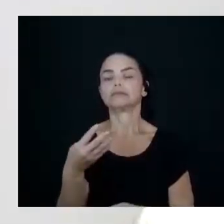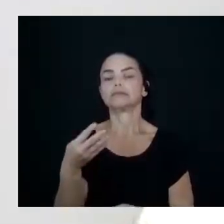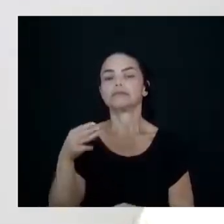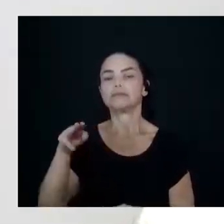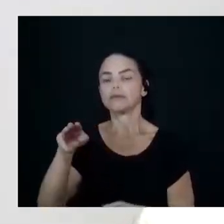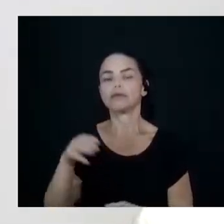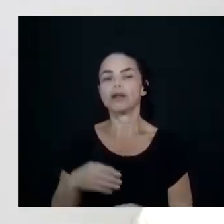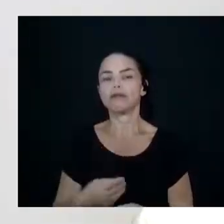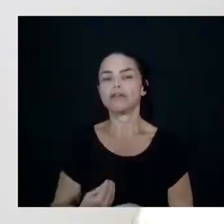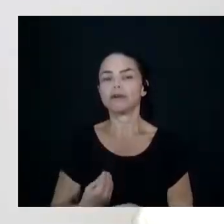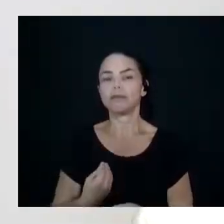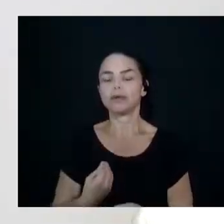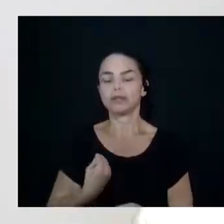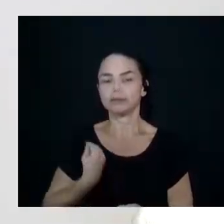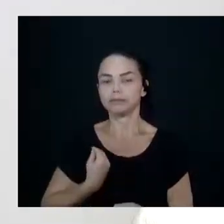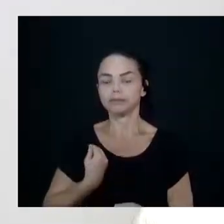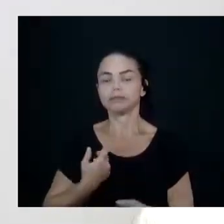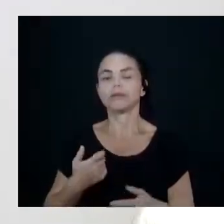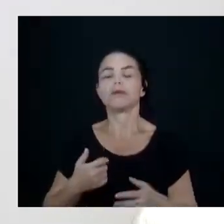país. Dessas,